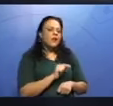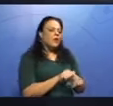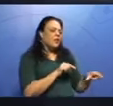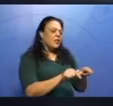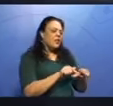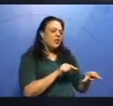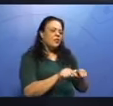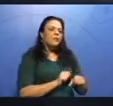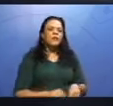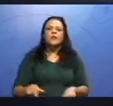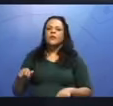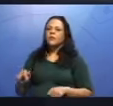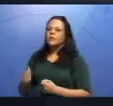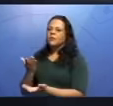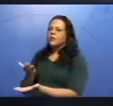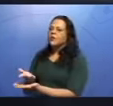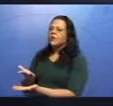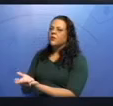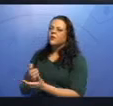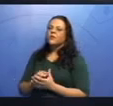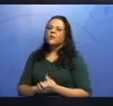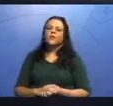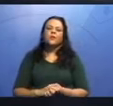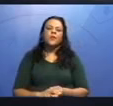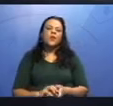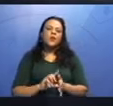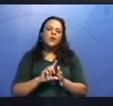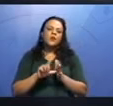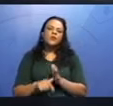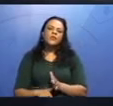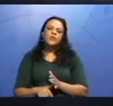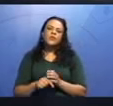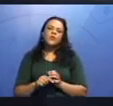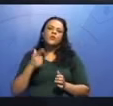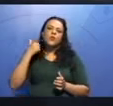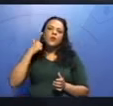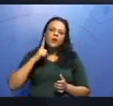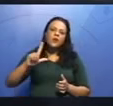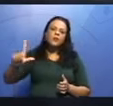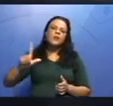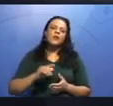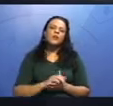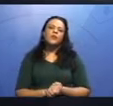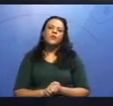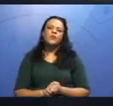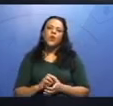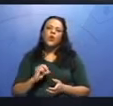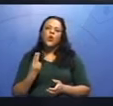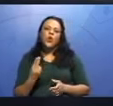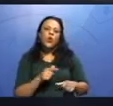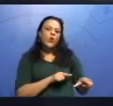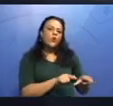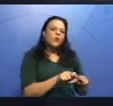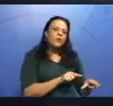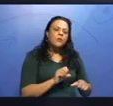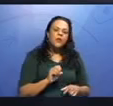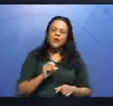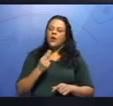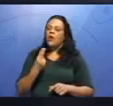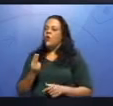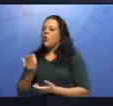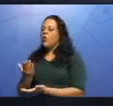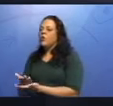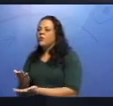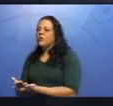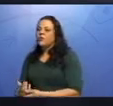ou estudar. No segundo exemplo, a conjunção repete-se, ora isso, ora aquilo, para indicar a impossibilidade